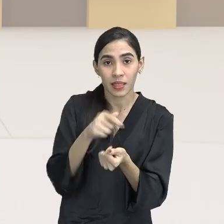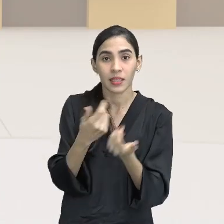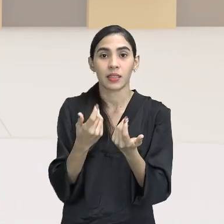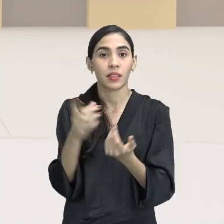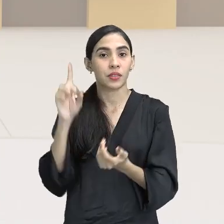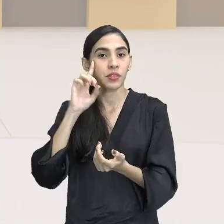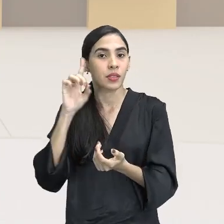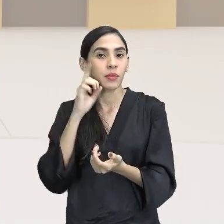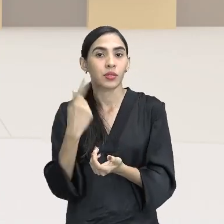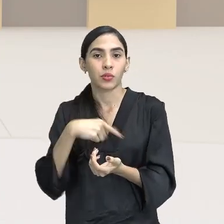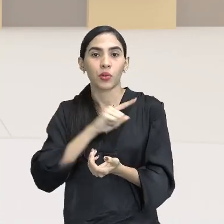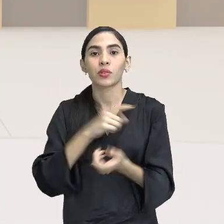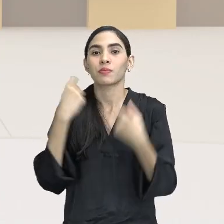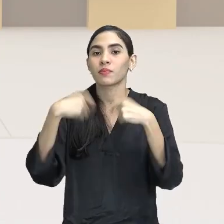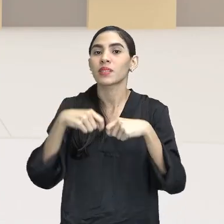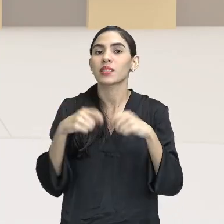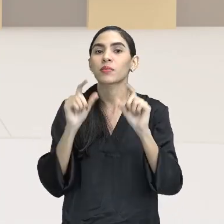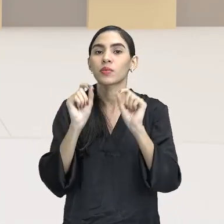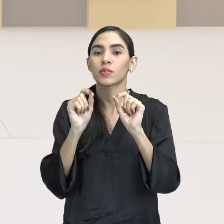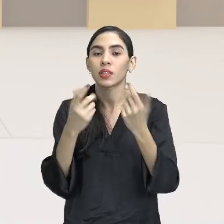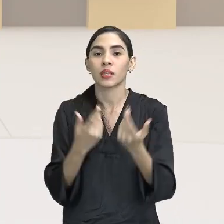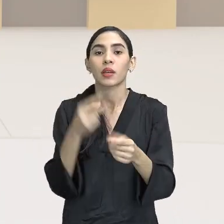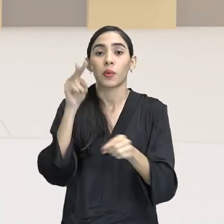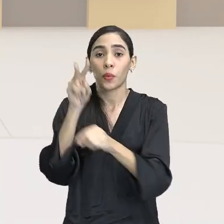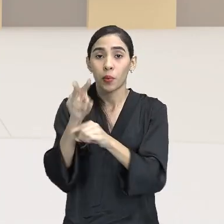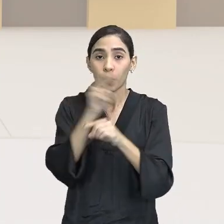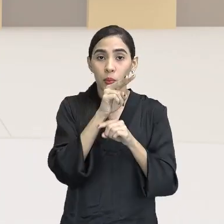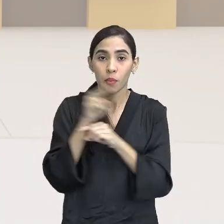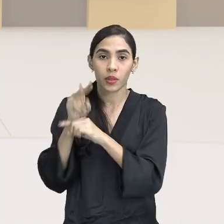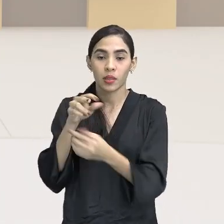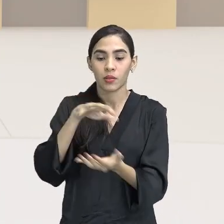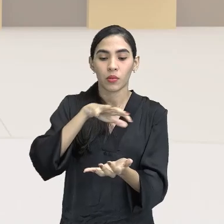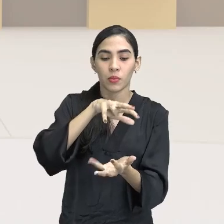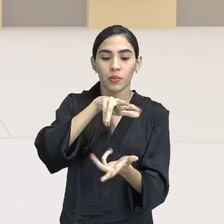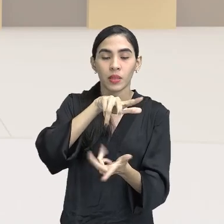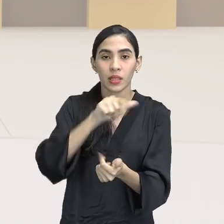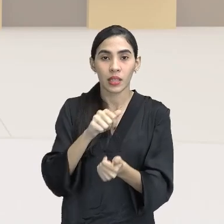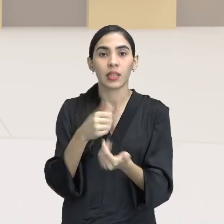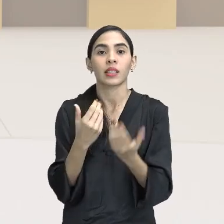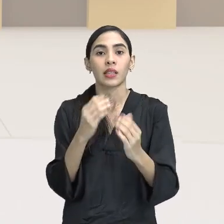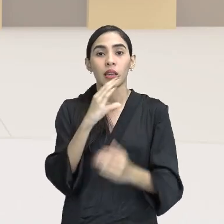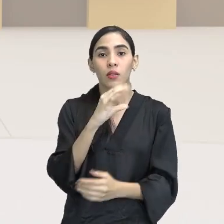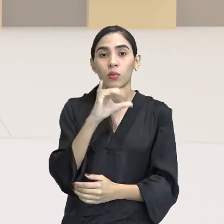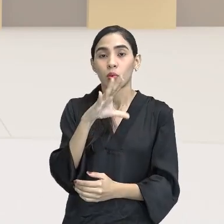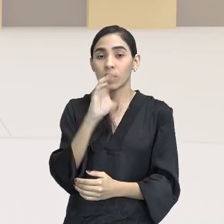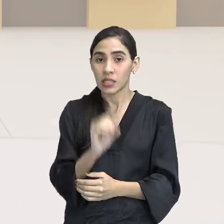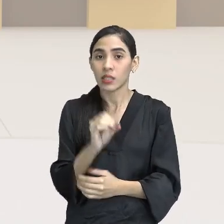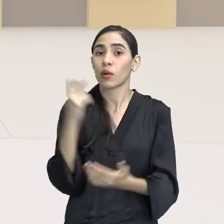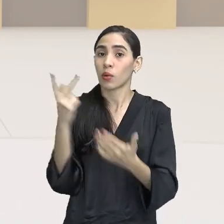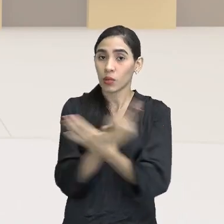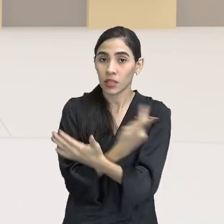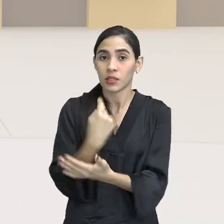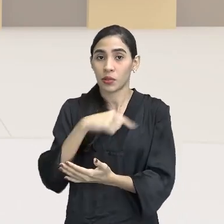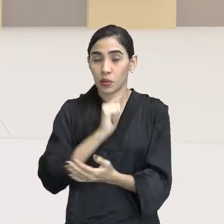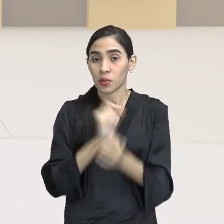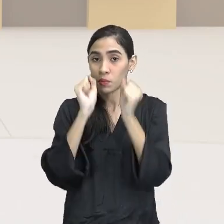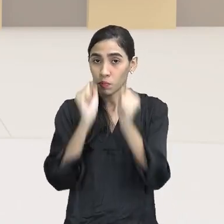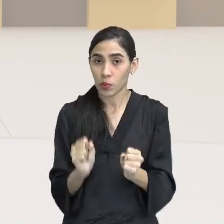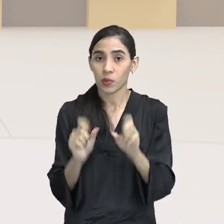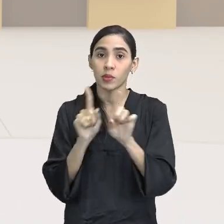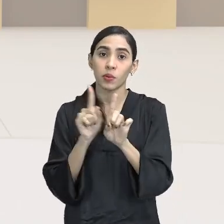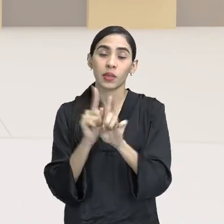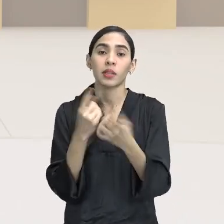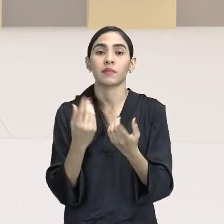que constantemente estar preservando o nosso planeta para que esses ciclos aconteçam e a gente possa estar